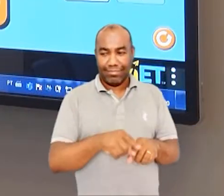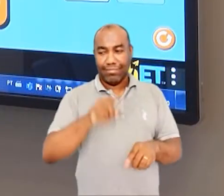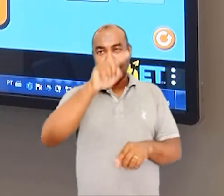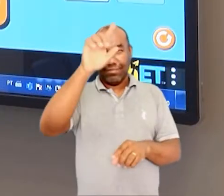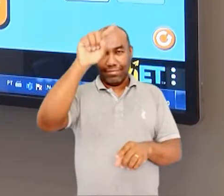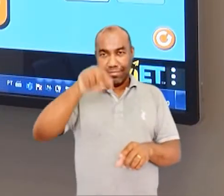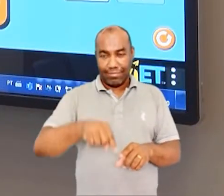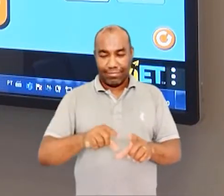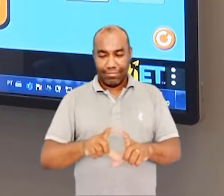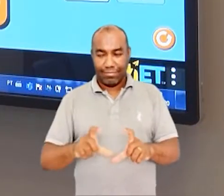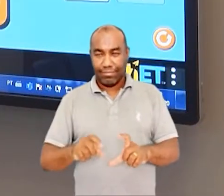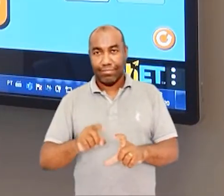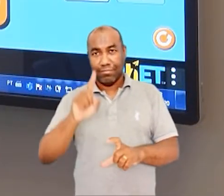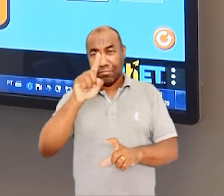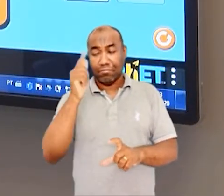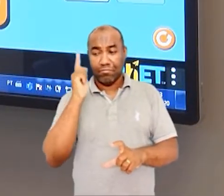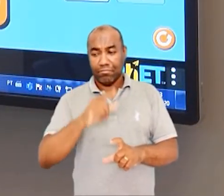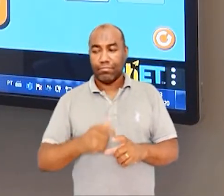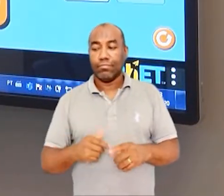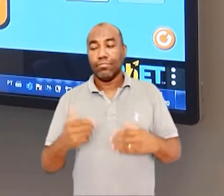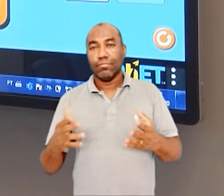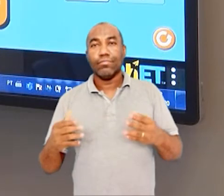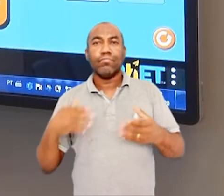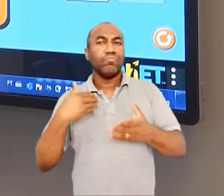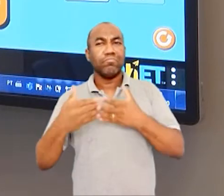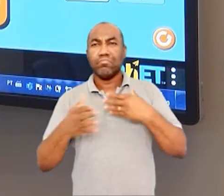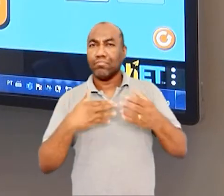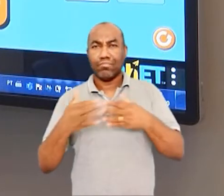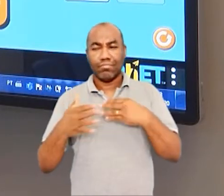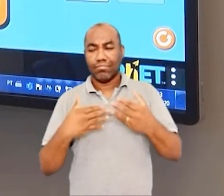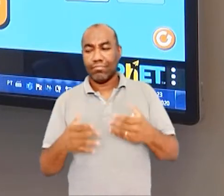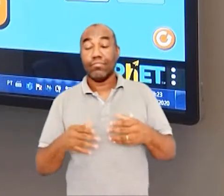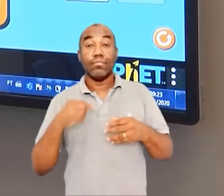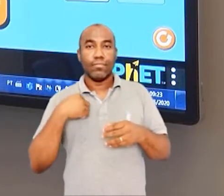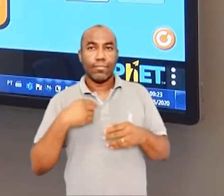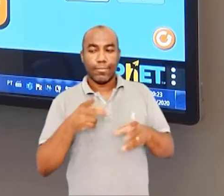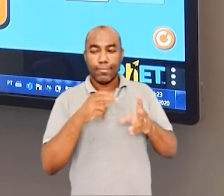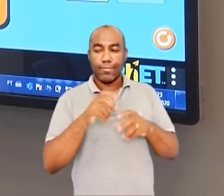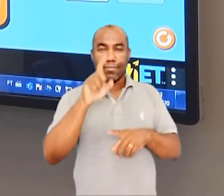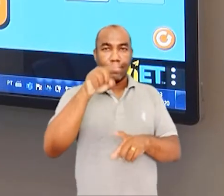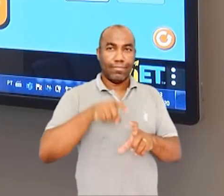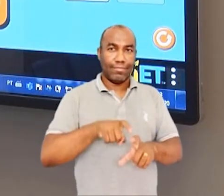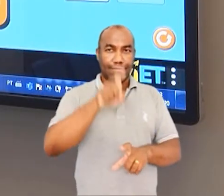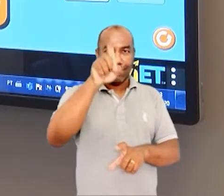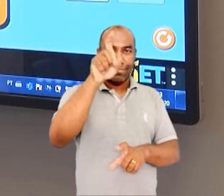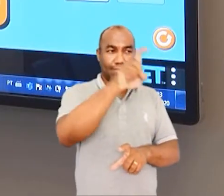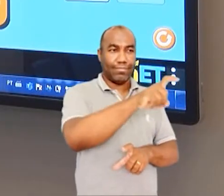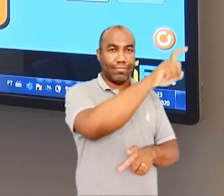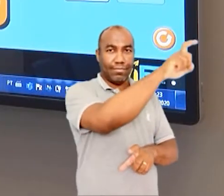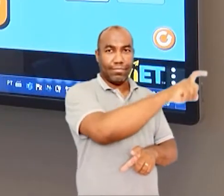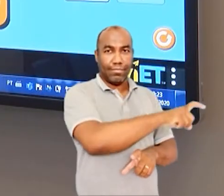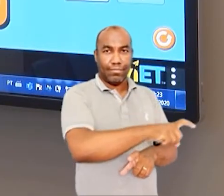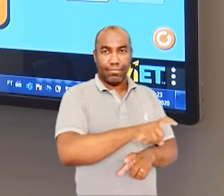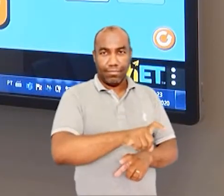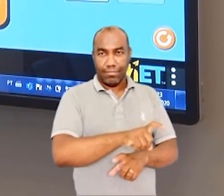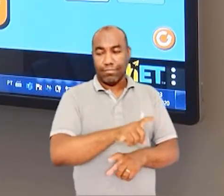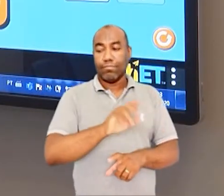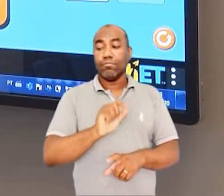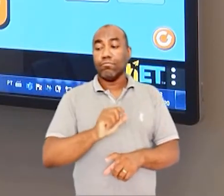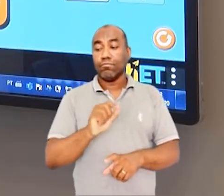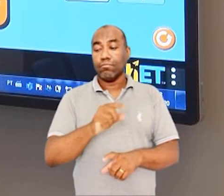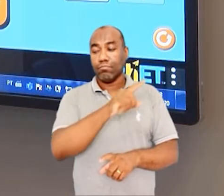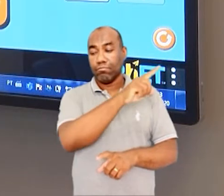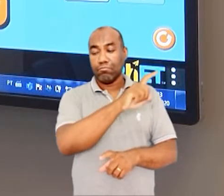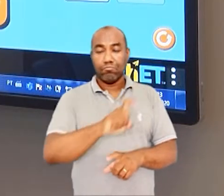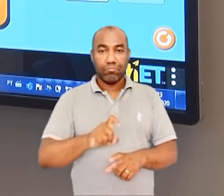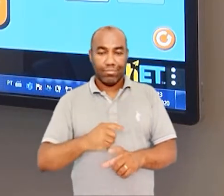único. Muito bem, então em qualquer posição que eu colocar esse amperímetro, eu